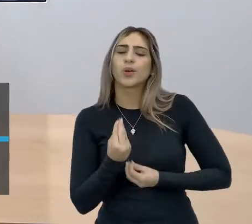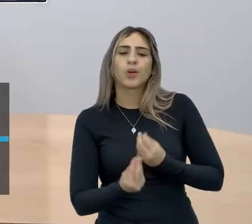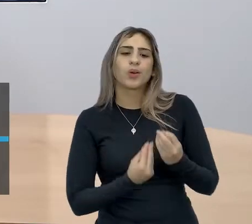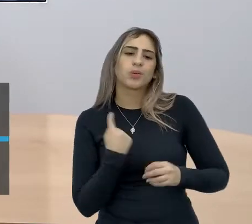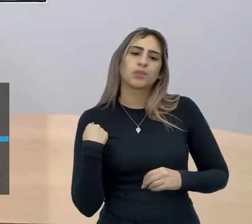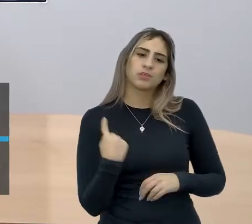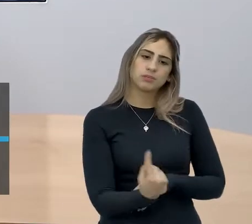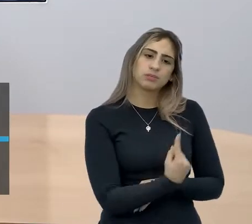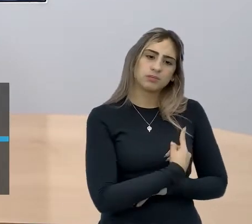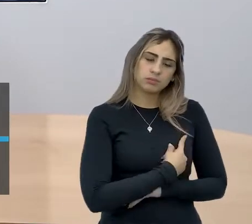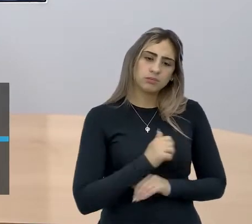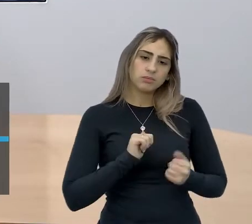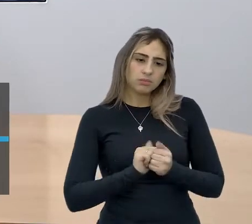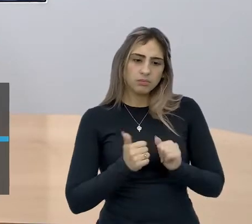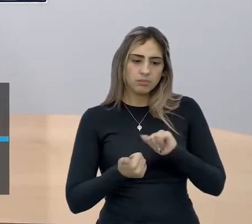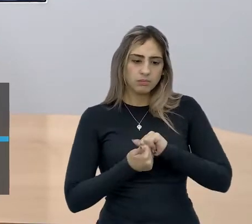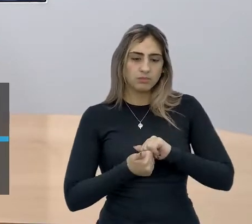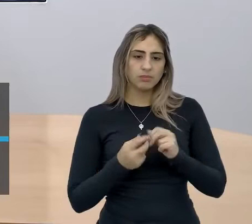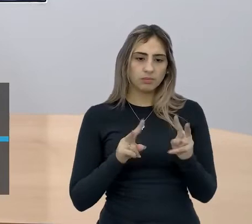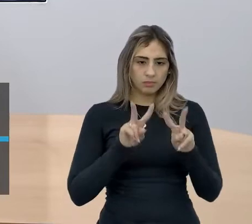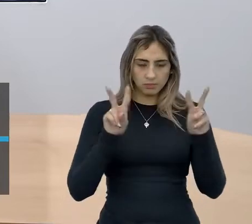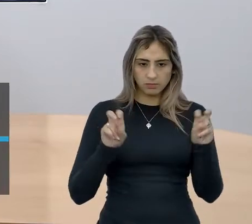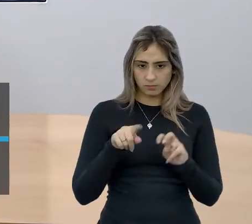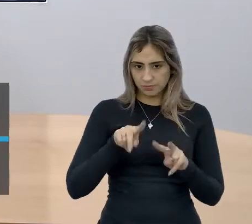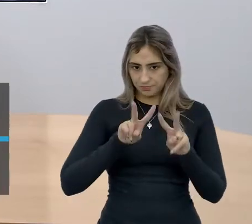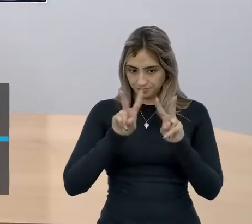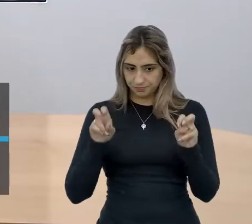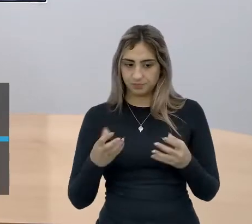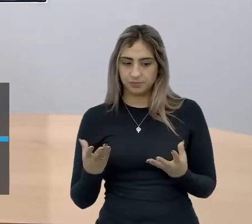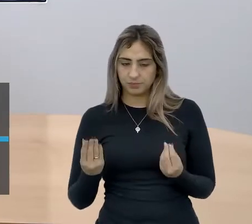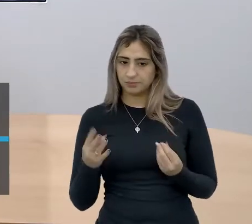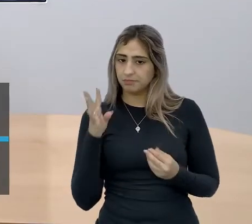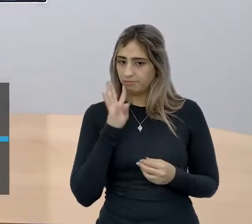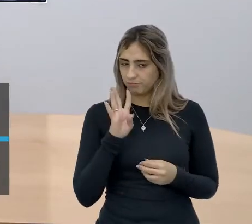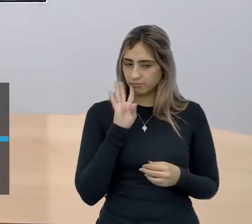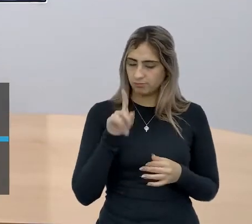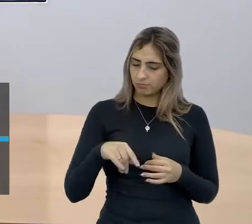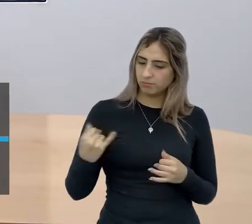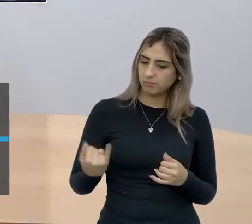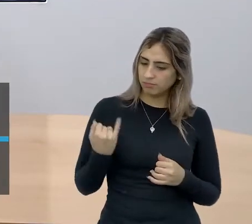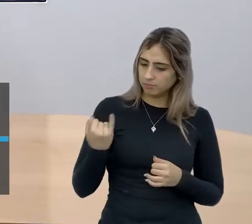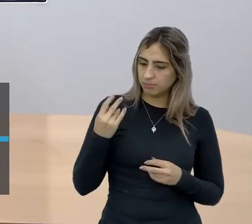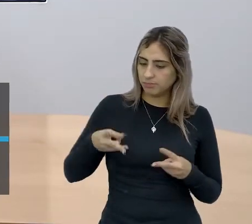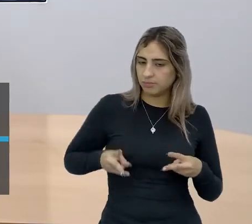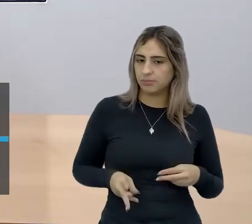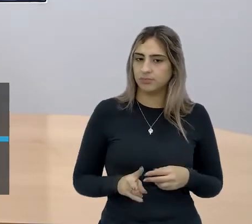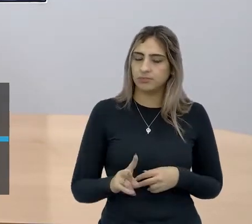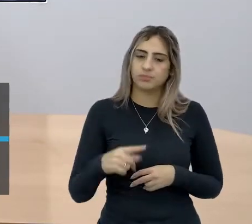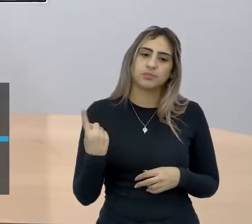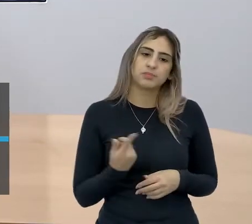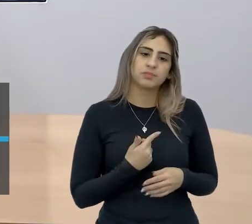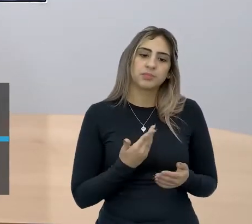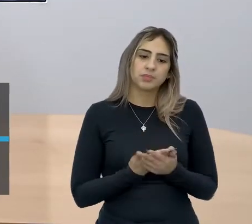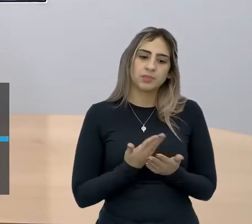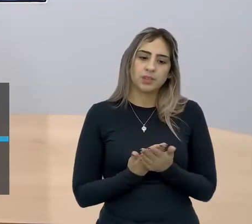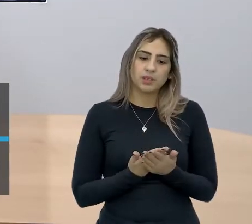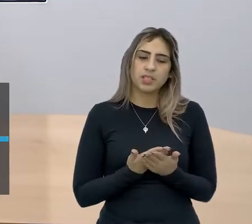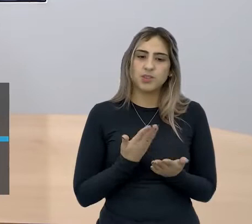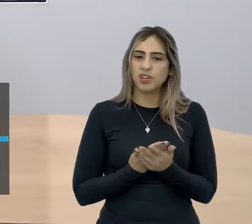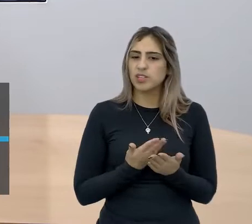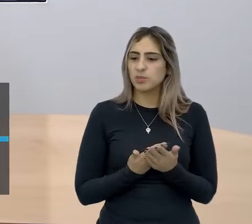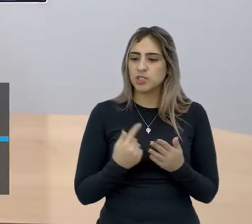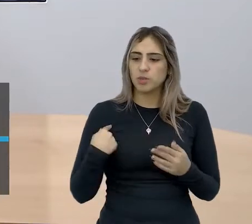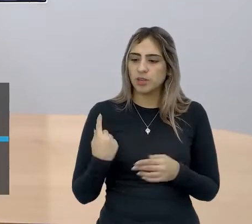a gente aborda o tema. E esse tema é um tema que deve incorporar sempre, né, nas nossas aulas e nas